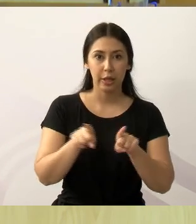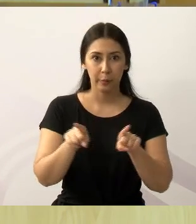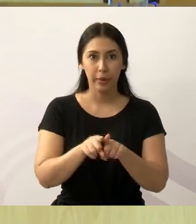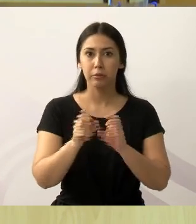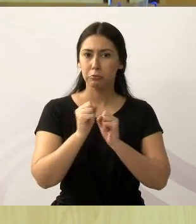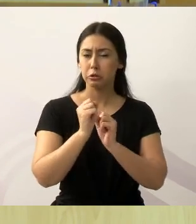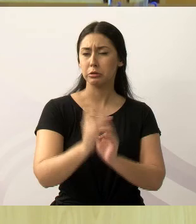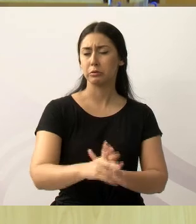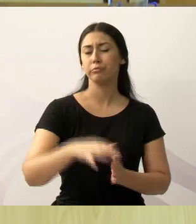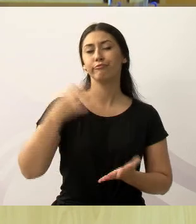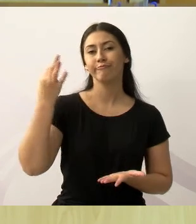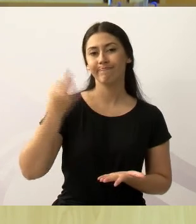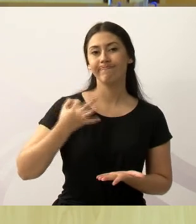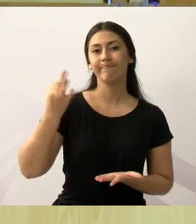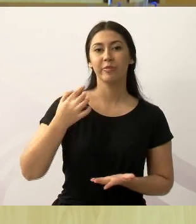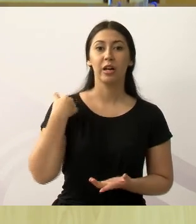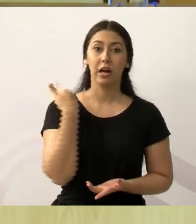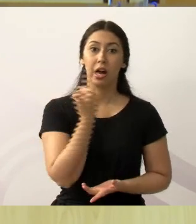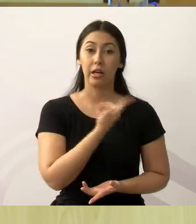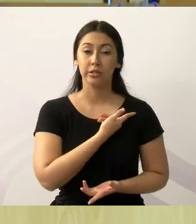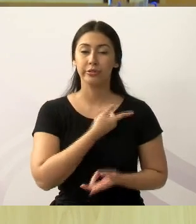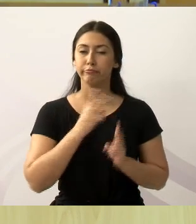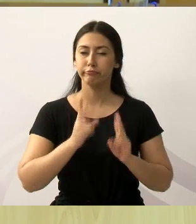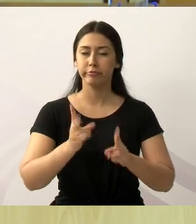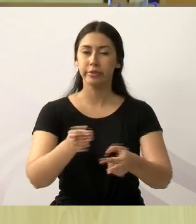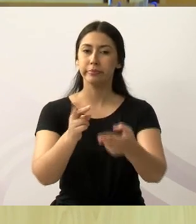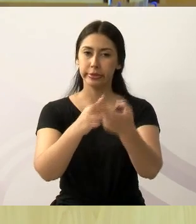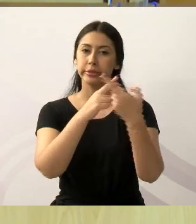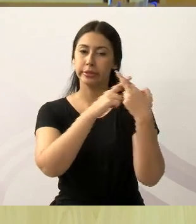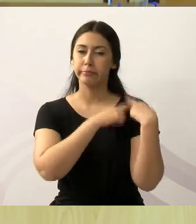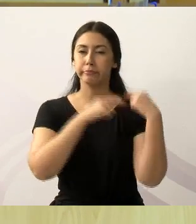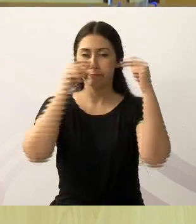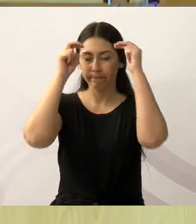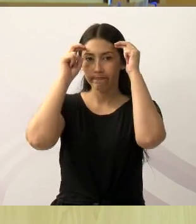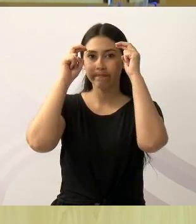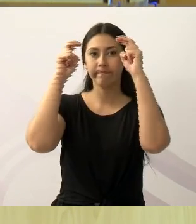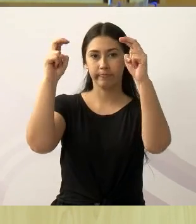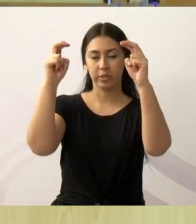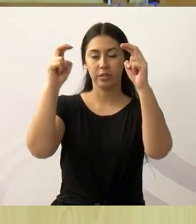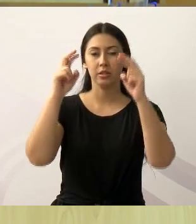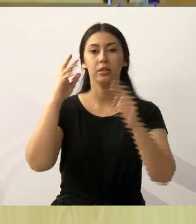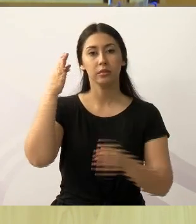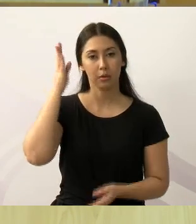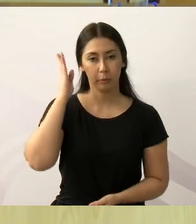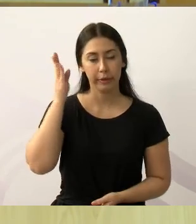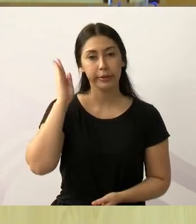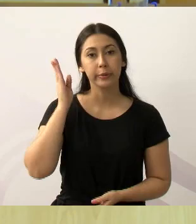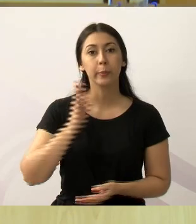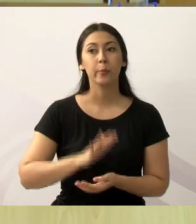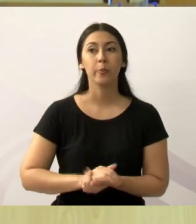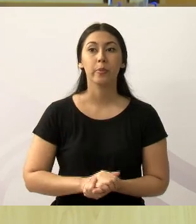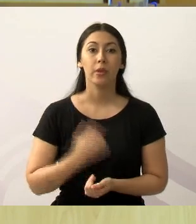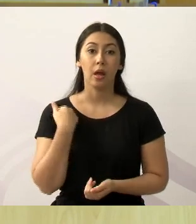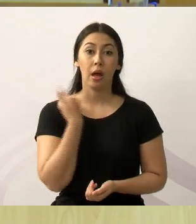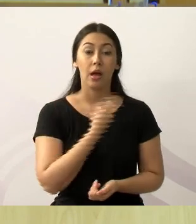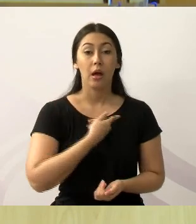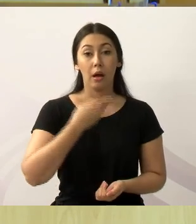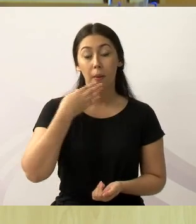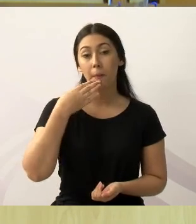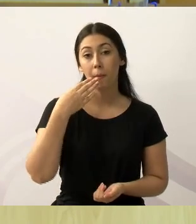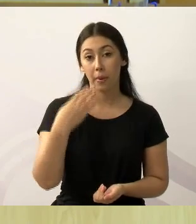pertinentes reafirmamos nosso respeito a essa colenda casa de leis que o presente requerimento seja